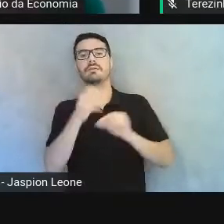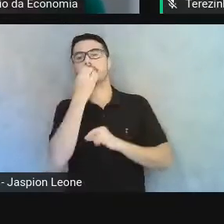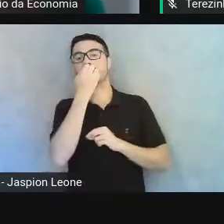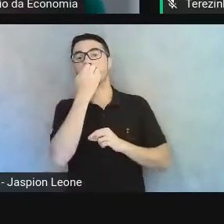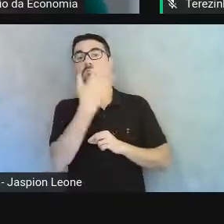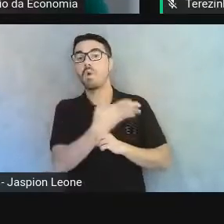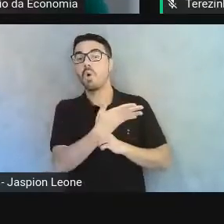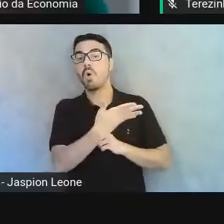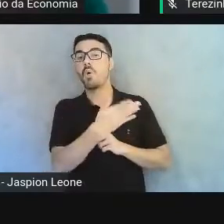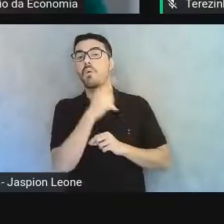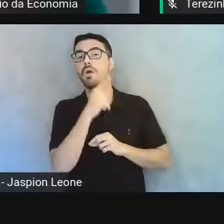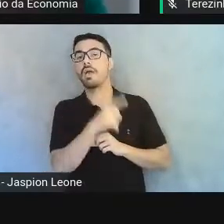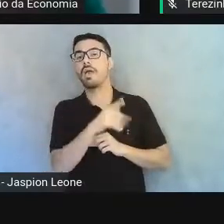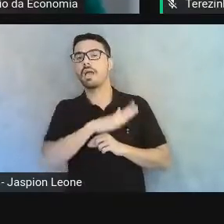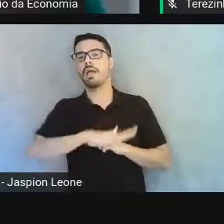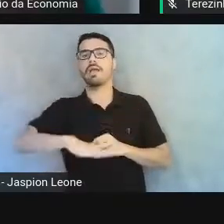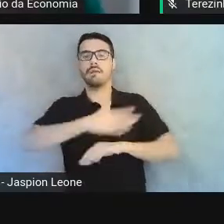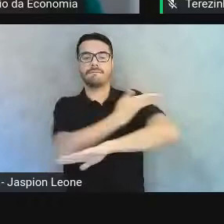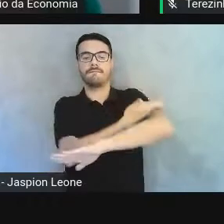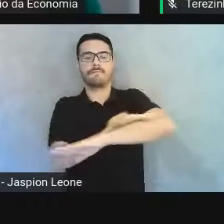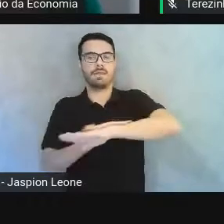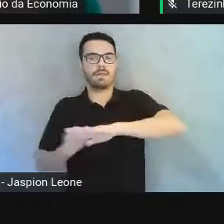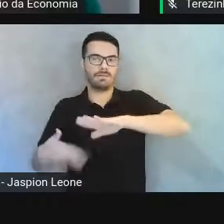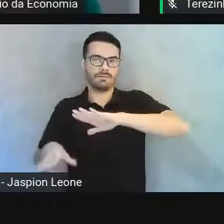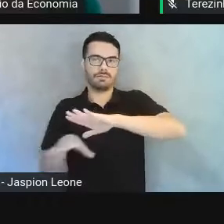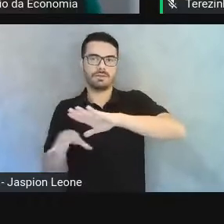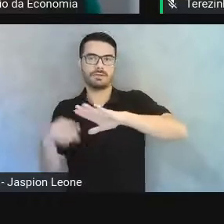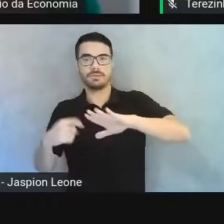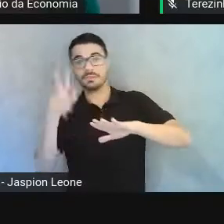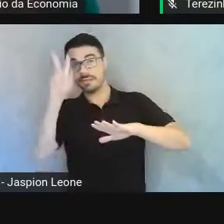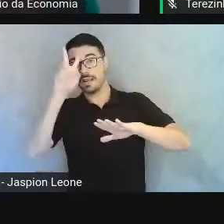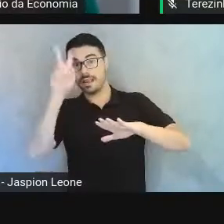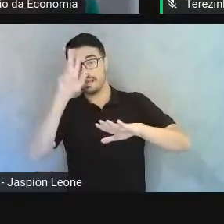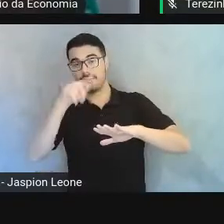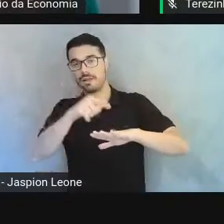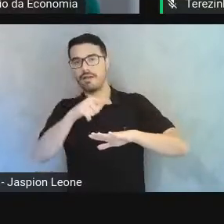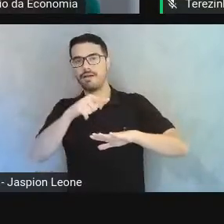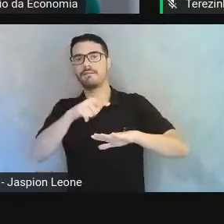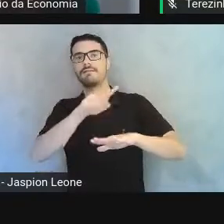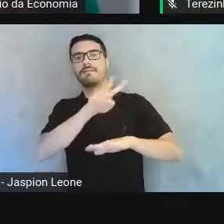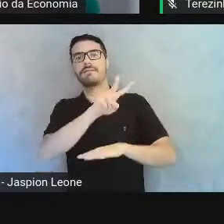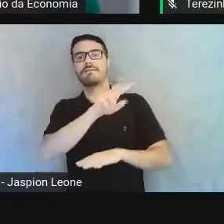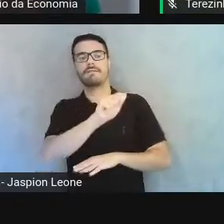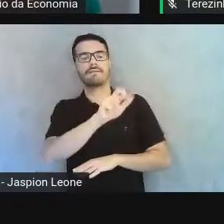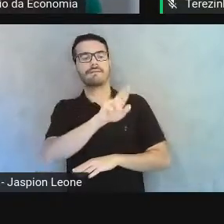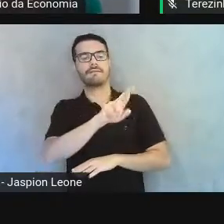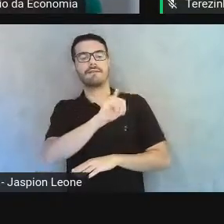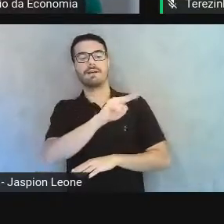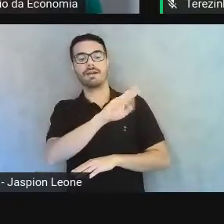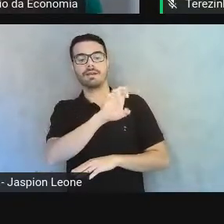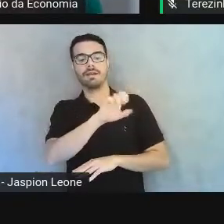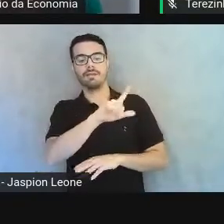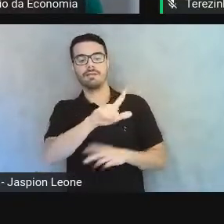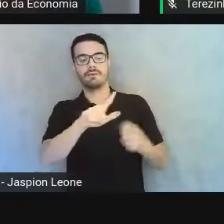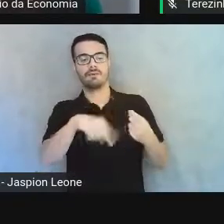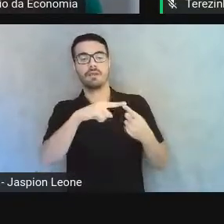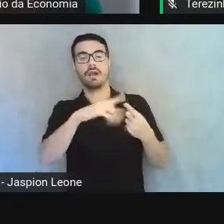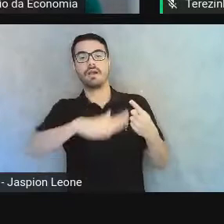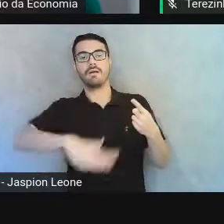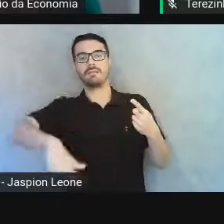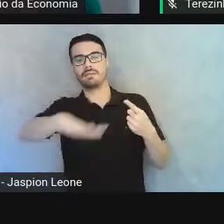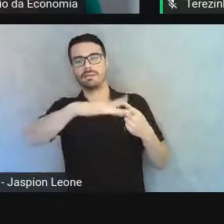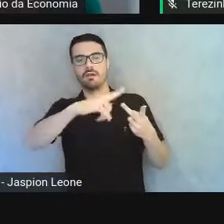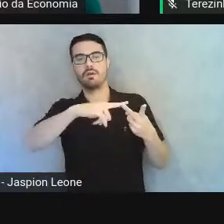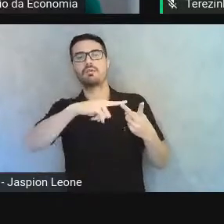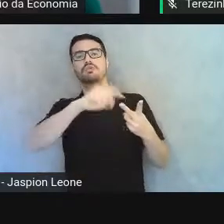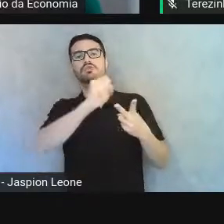meu papel, né, sempre fazer com que o meio ambiente seja lembrado. A variável ambiental, e nela incluída a variável social, é incluída em todas as